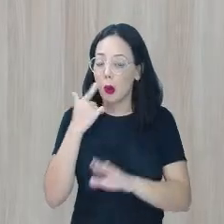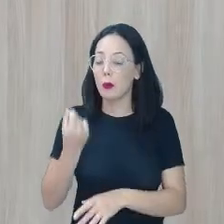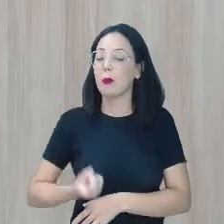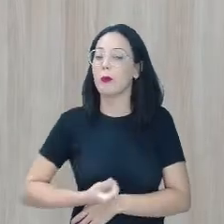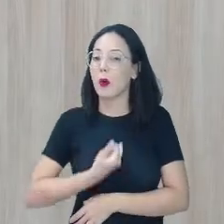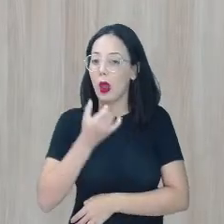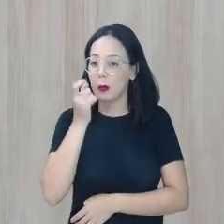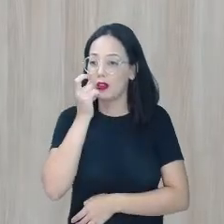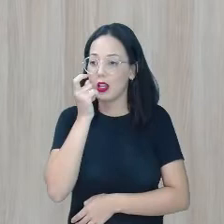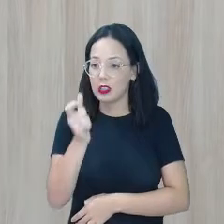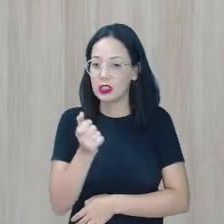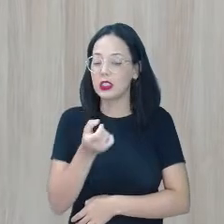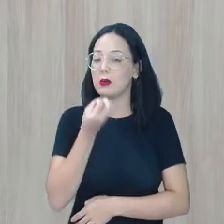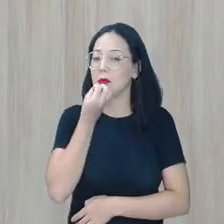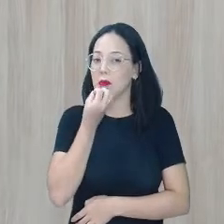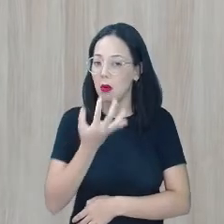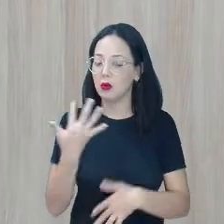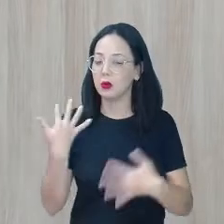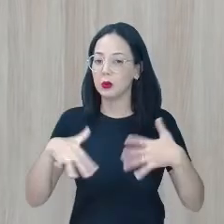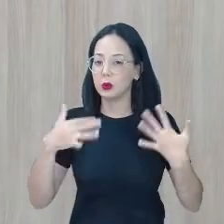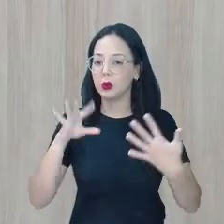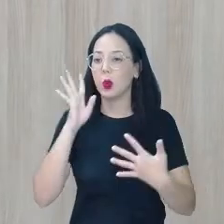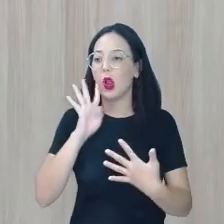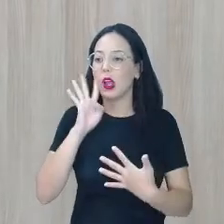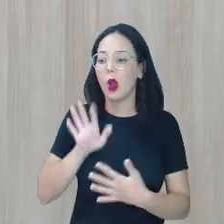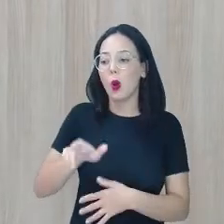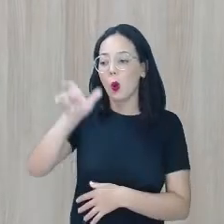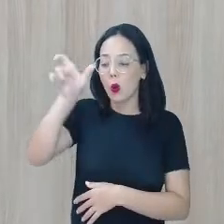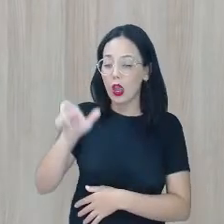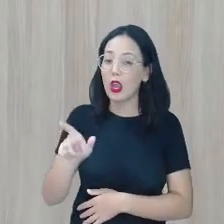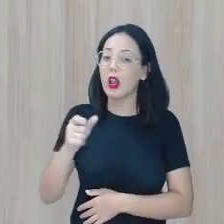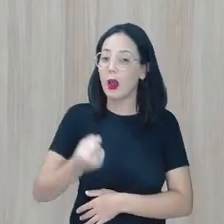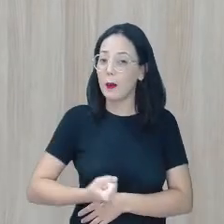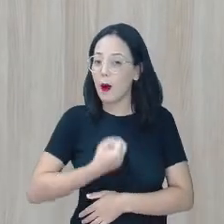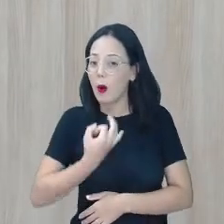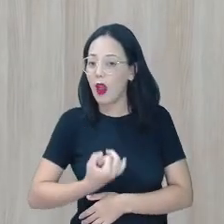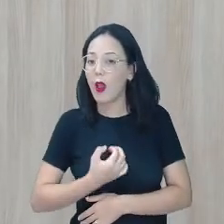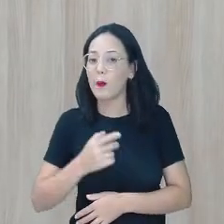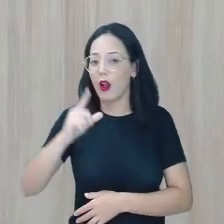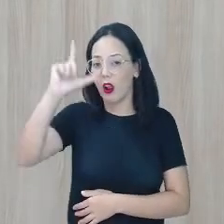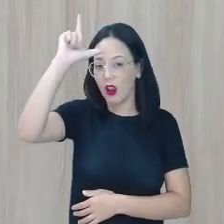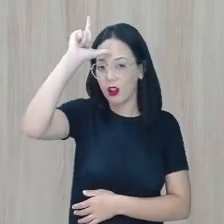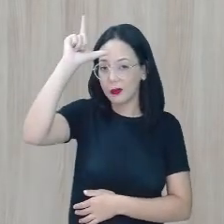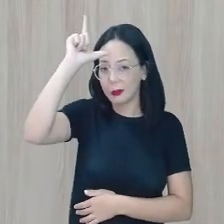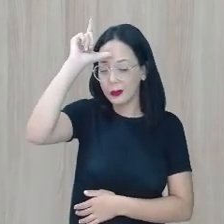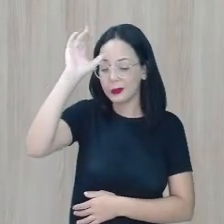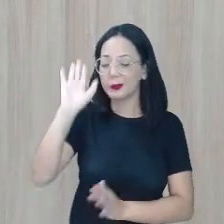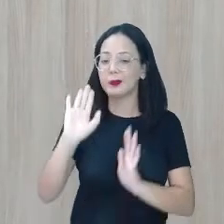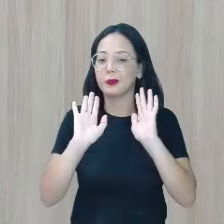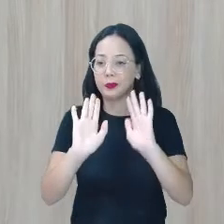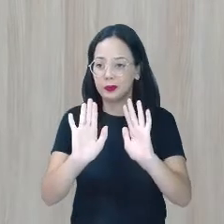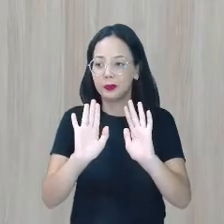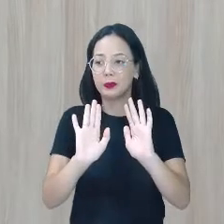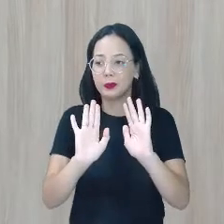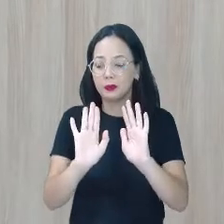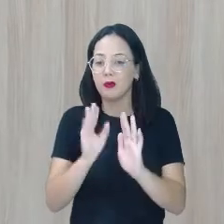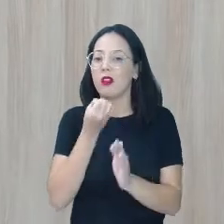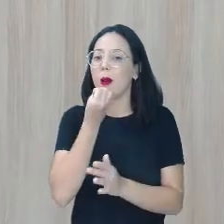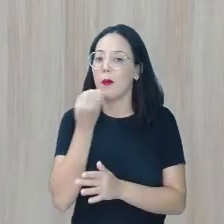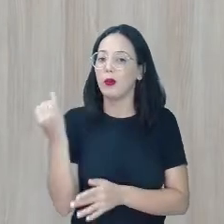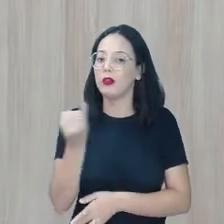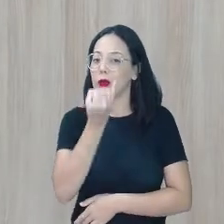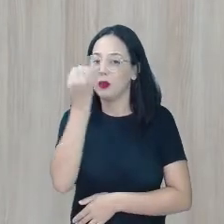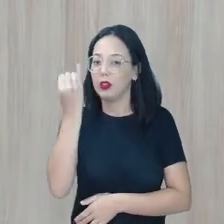O Bertolt Brecht, né, é um poeta, dramaturgo, né, alemão. Então, vale a